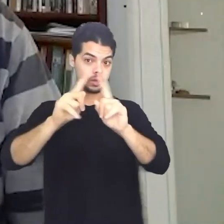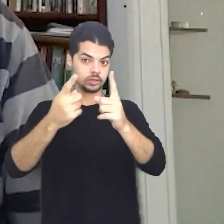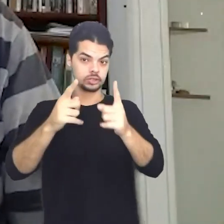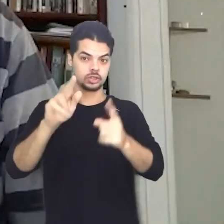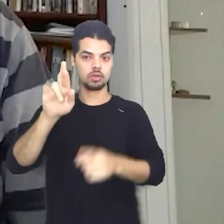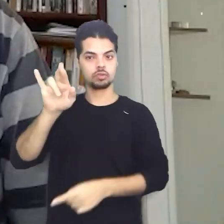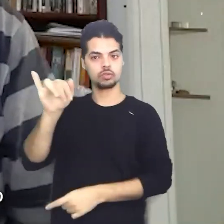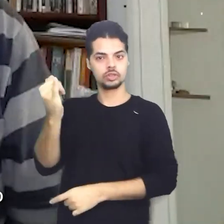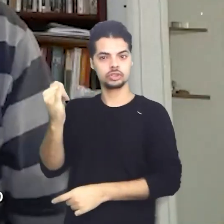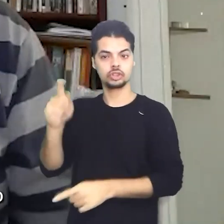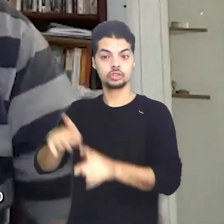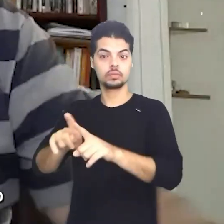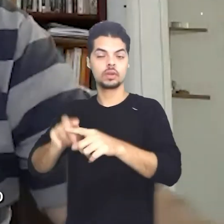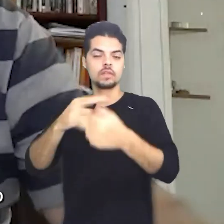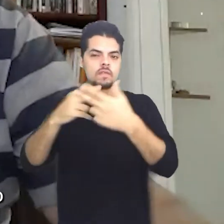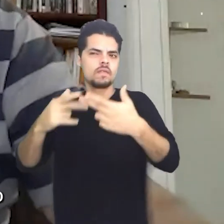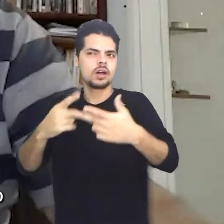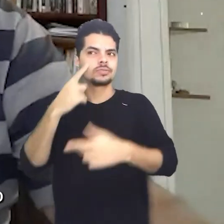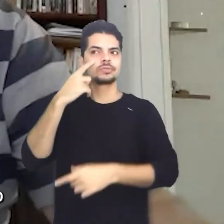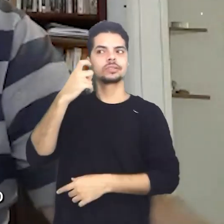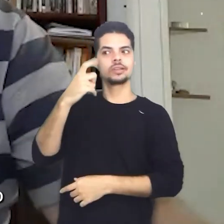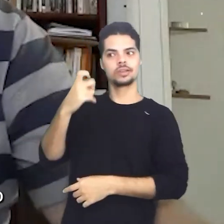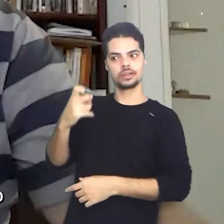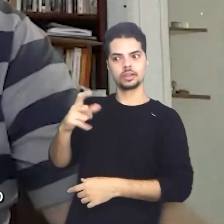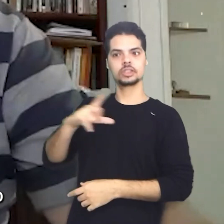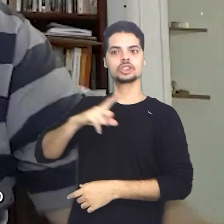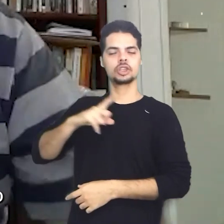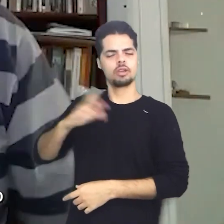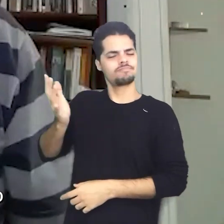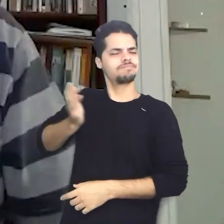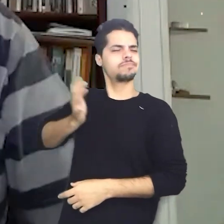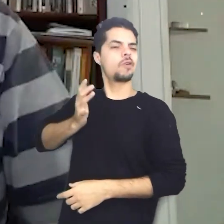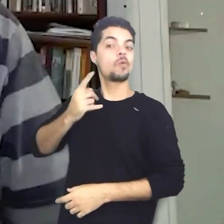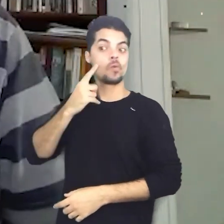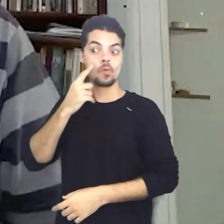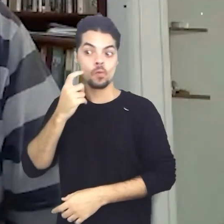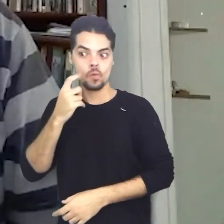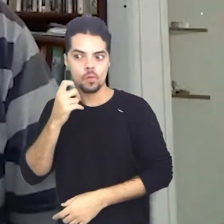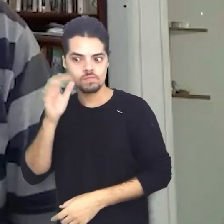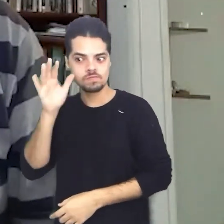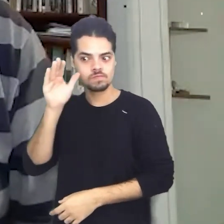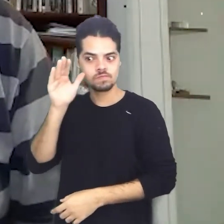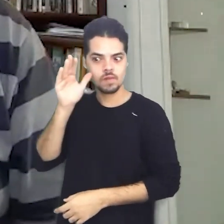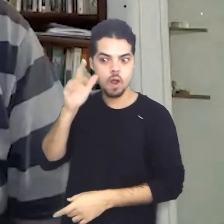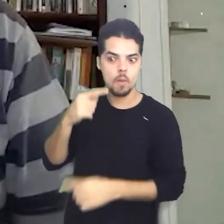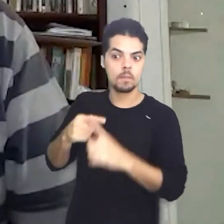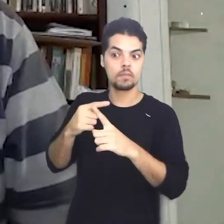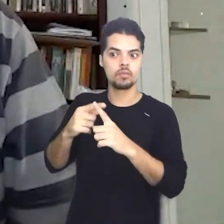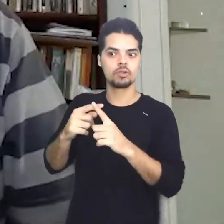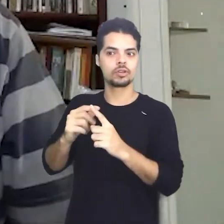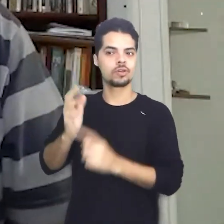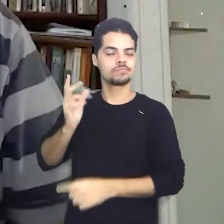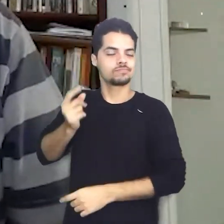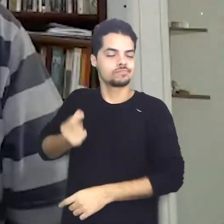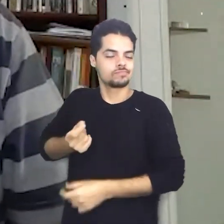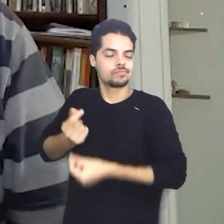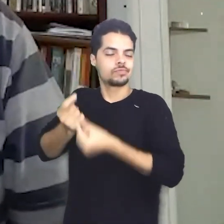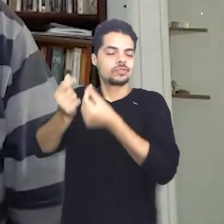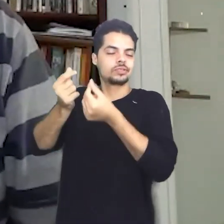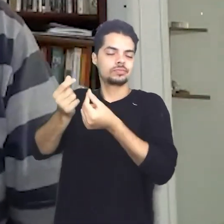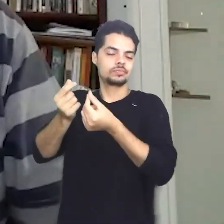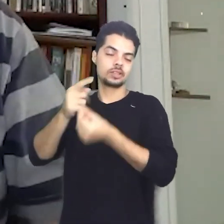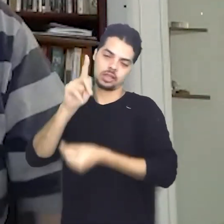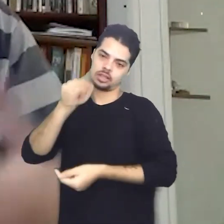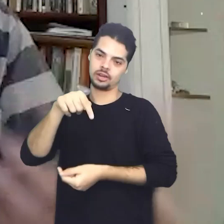classes sociais Afinal os grandes negociantes do Rio de Janeiro eram os principais interessados na nossa Independência